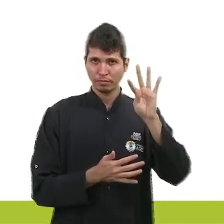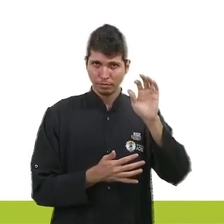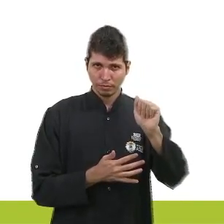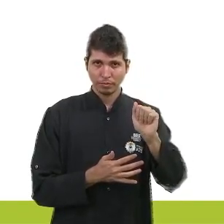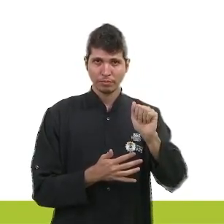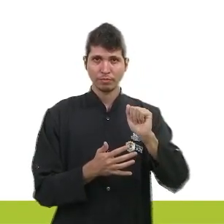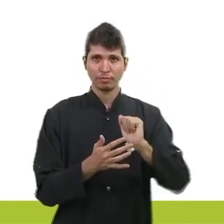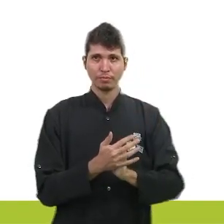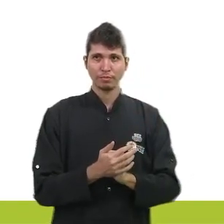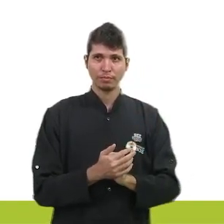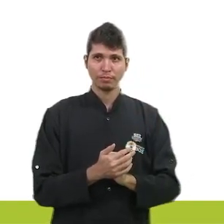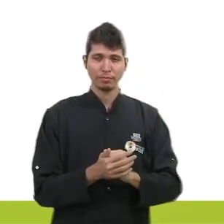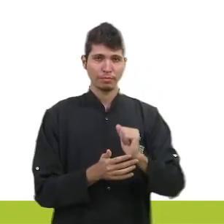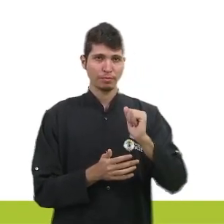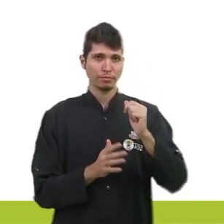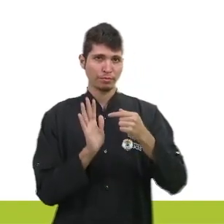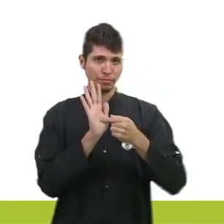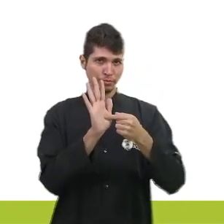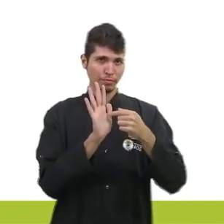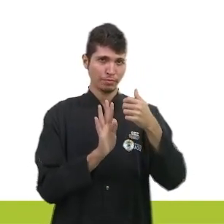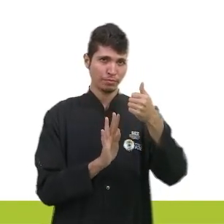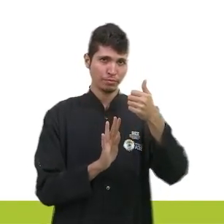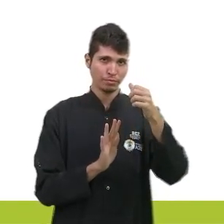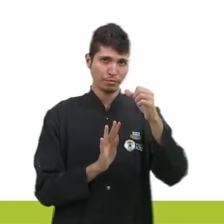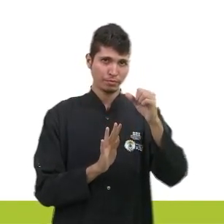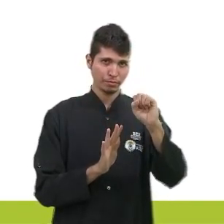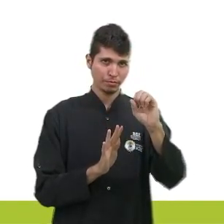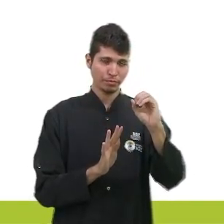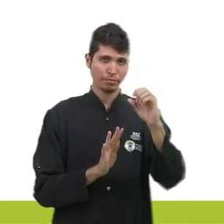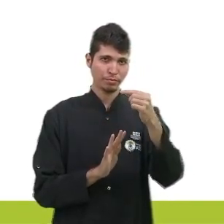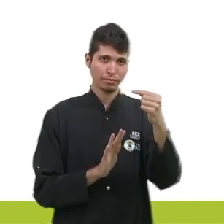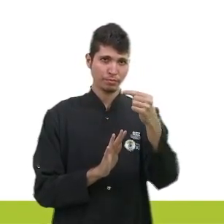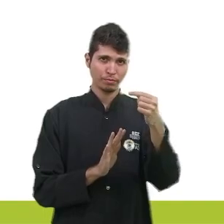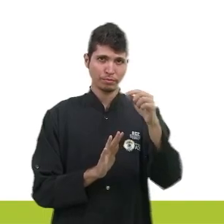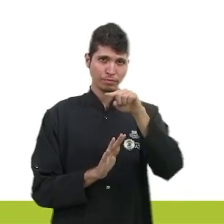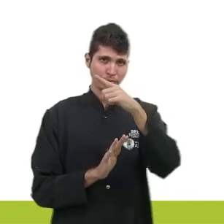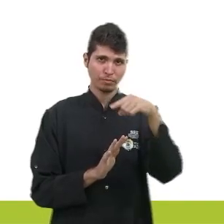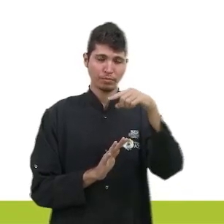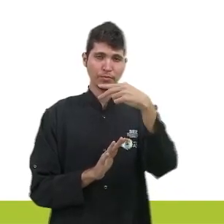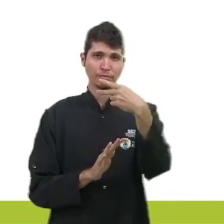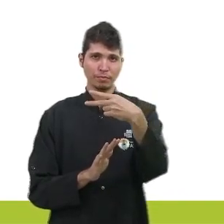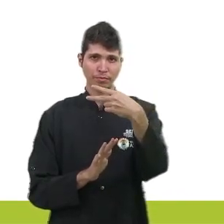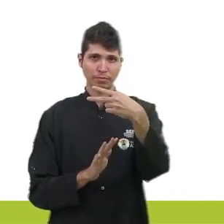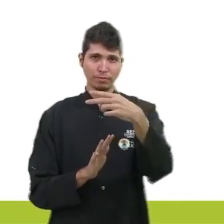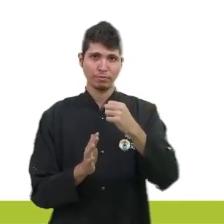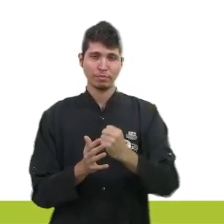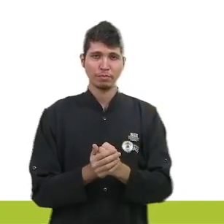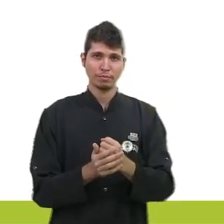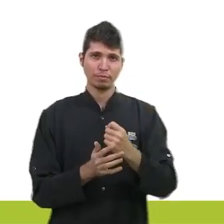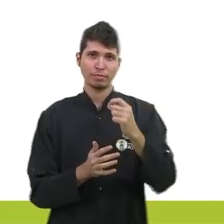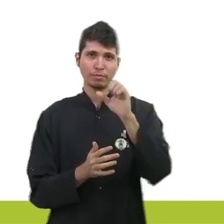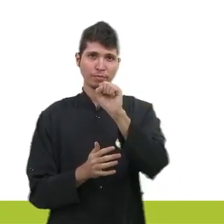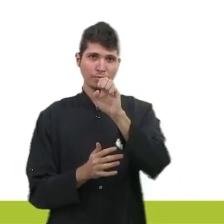que neste caso beta é 180 menos alfa, é igual a seno de alfa.